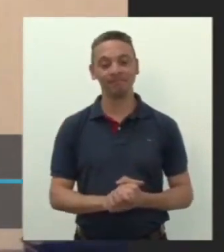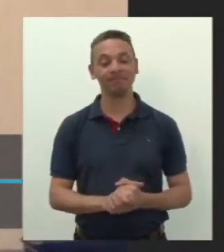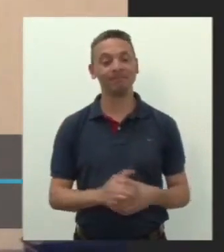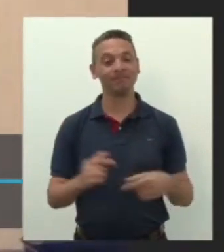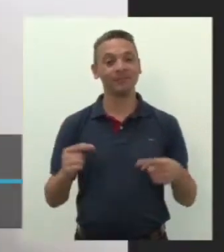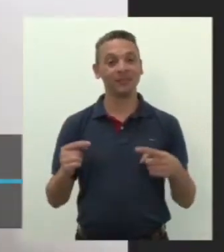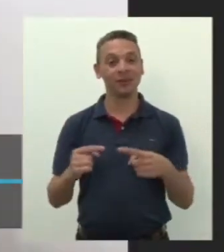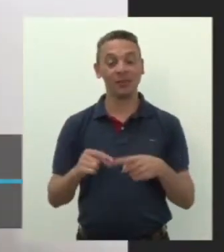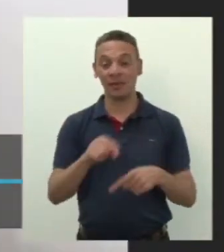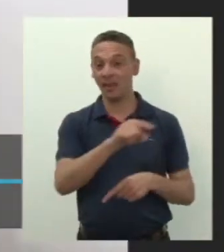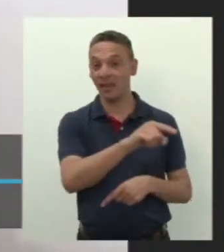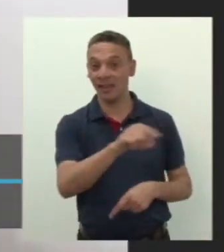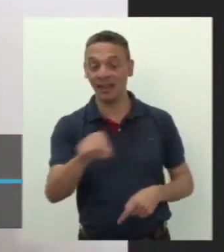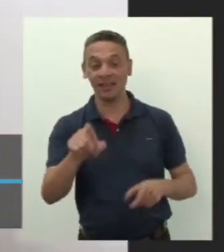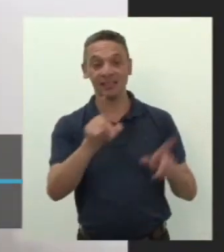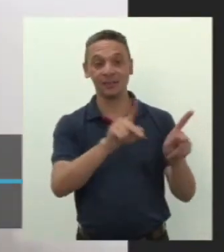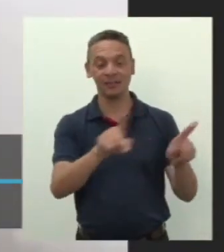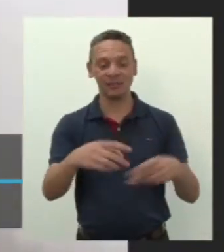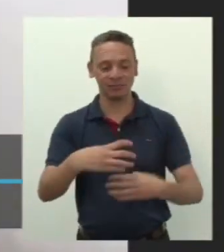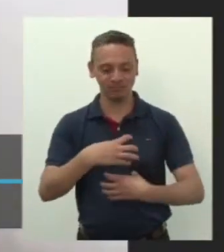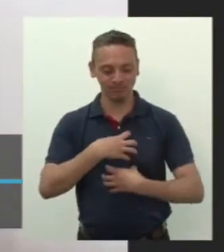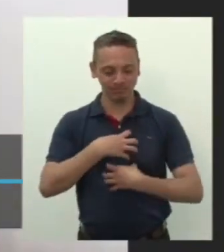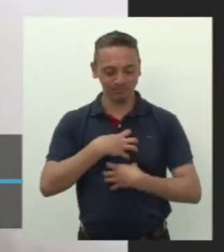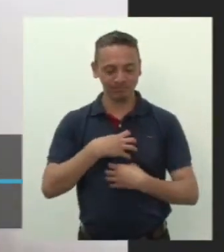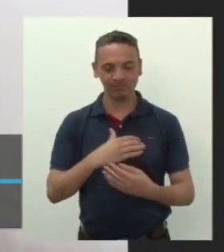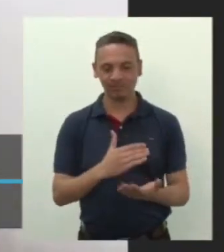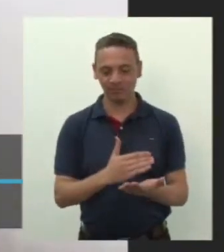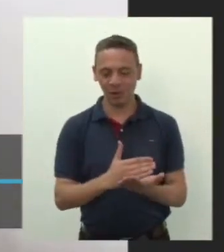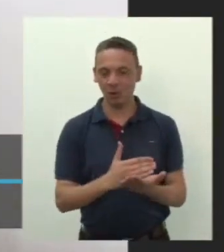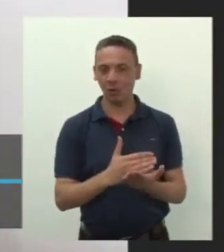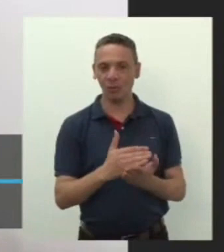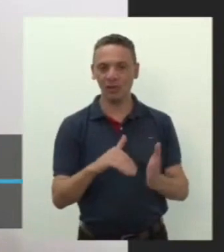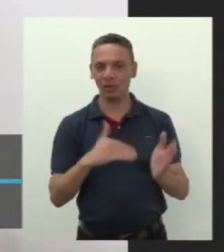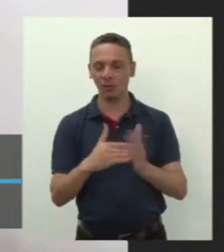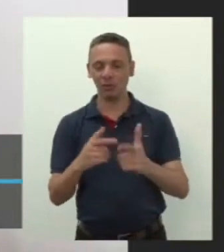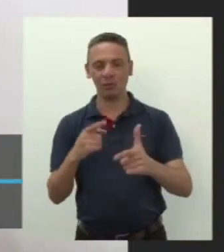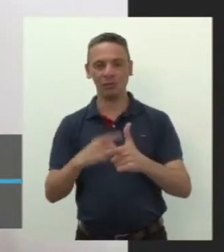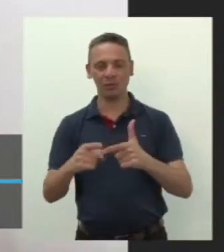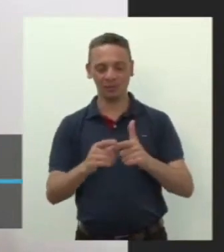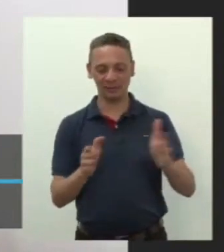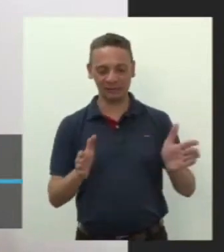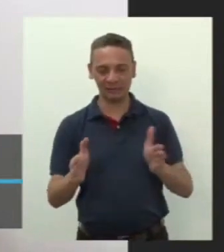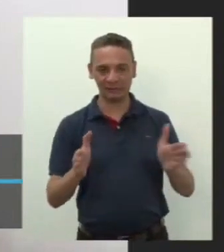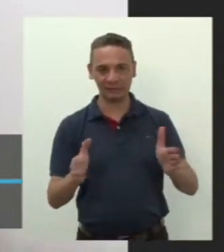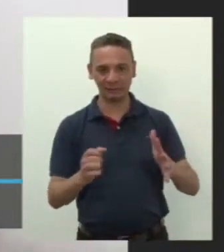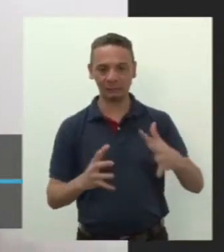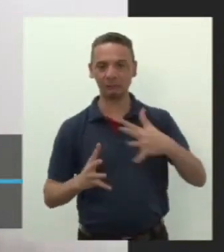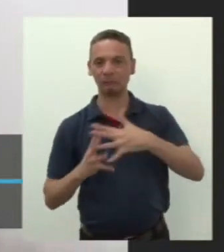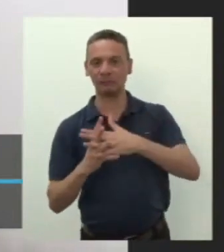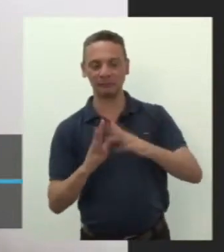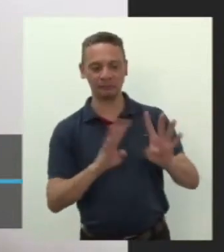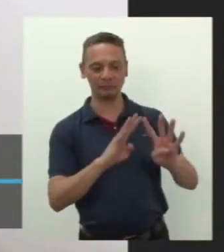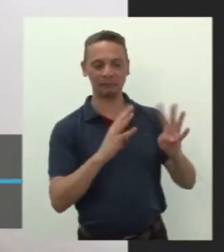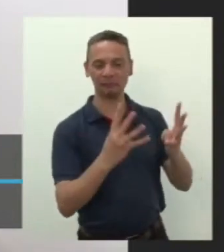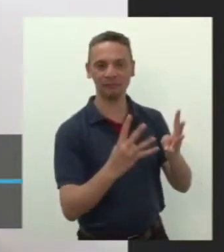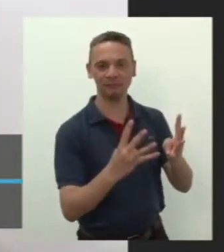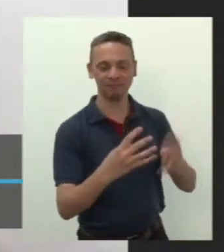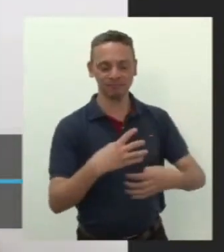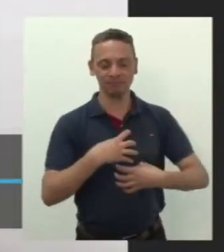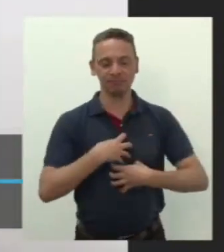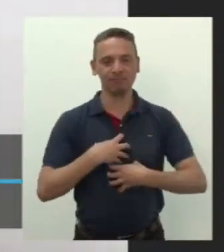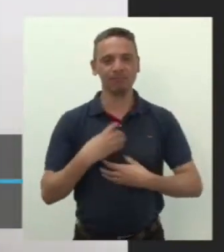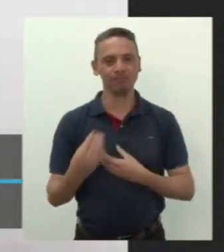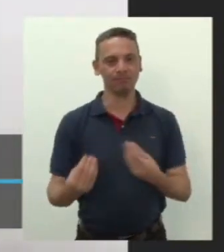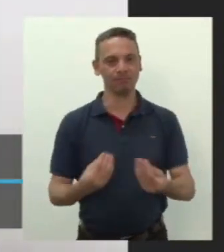que todos estavam sentindo no começo de tudo isso, né? Então, vamos lá, vamos ouvir os nossos